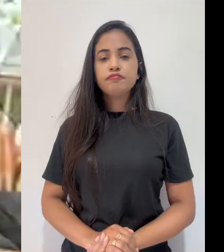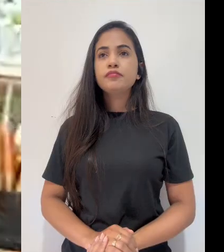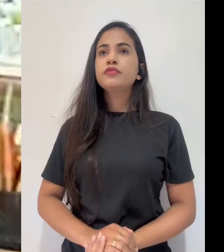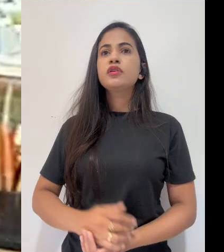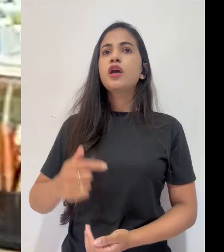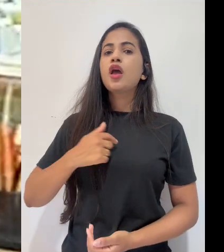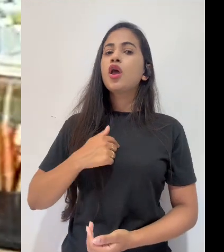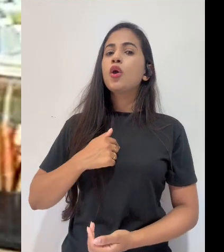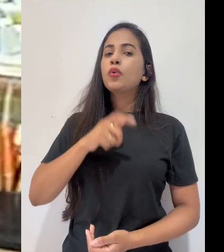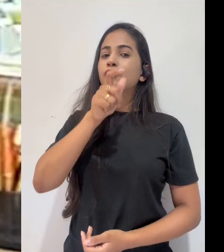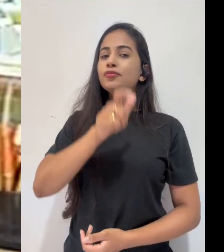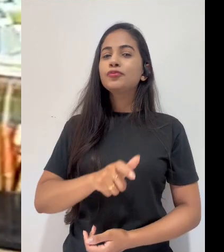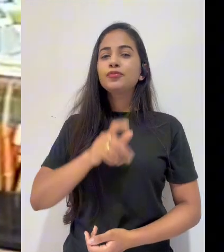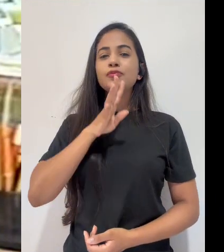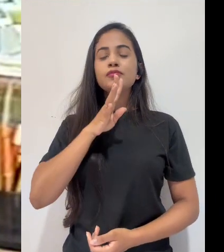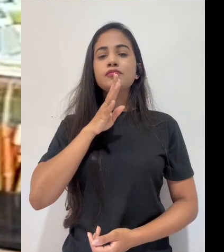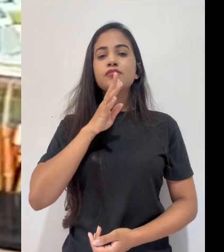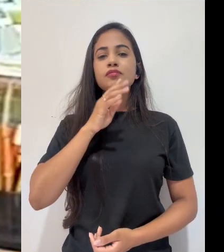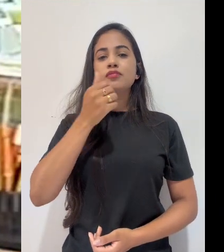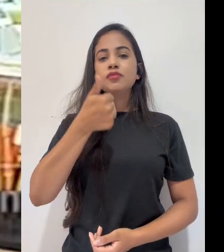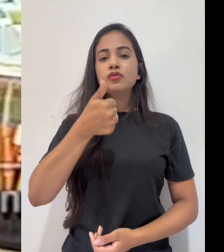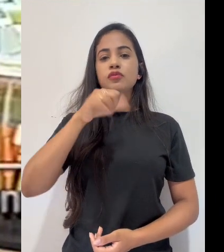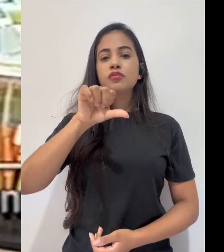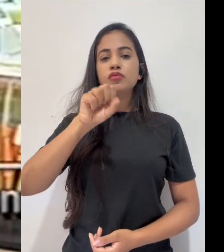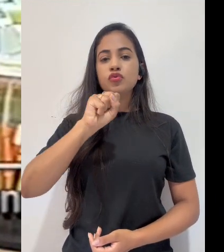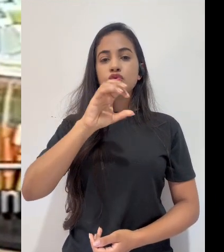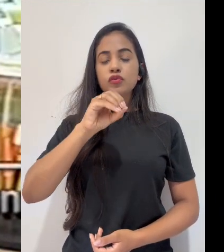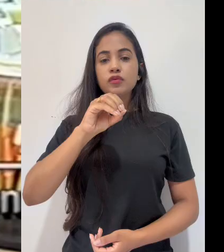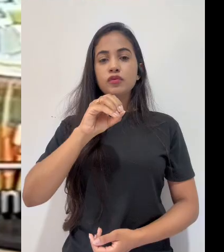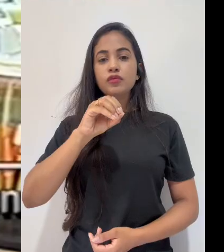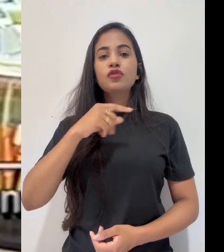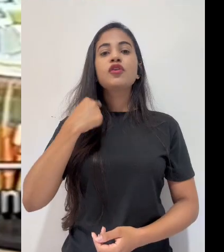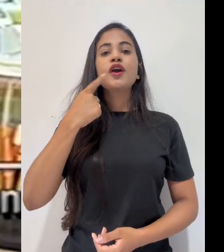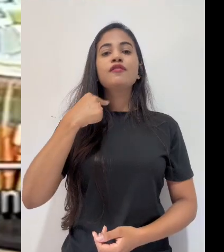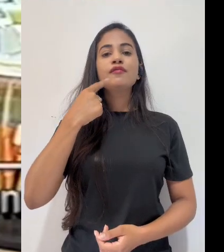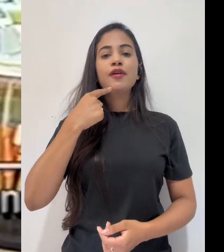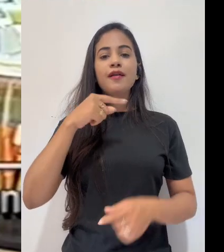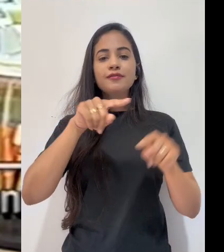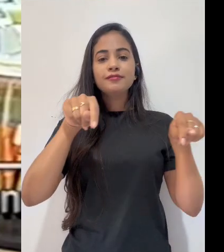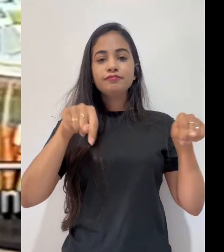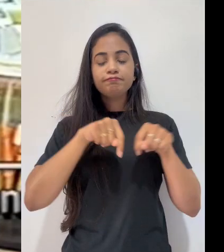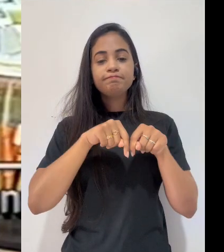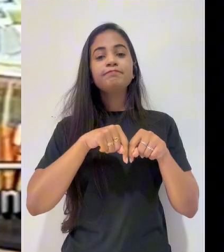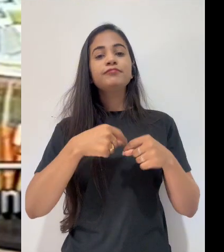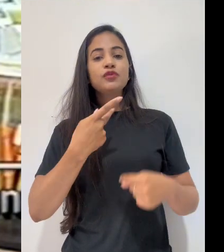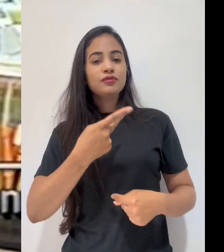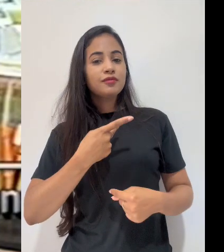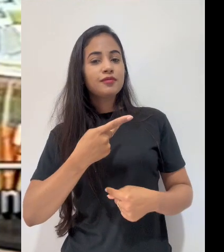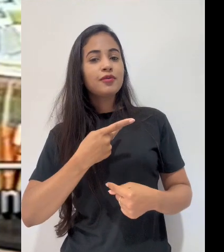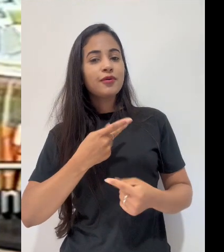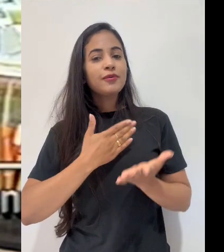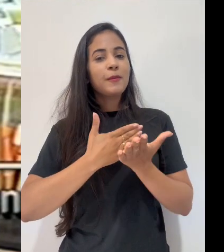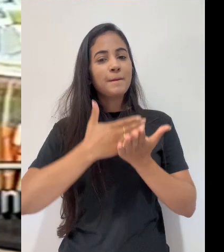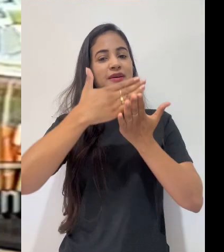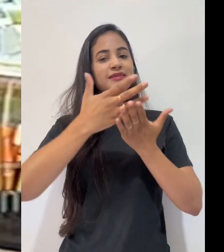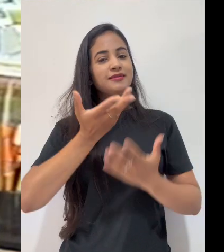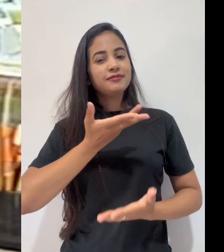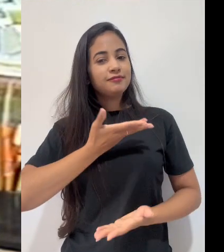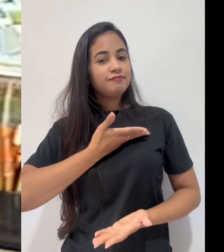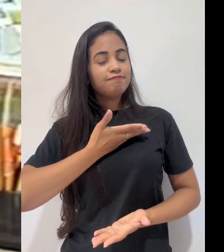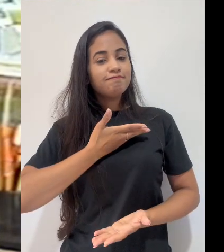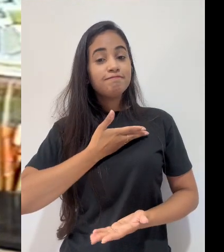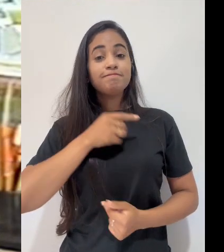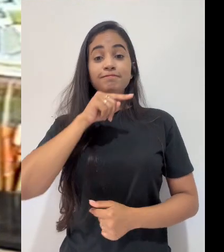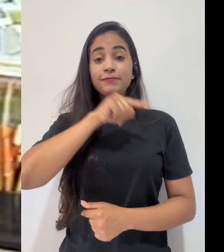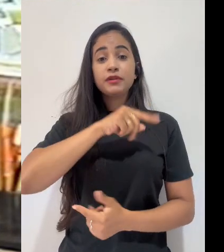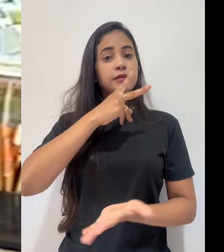Eu conheci o Vicente em 1980, no meu escritório de advocacia, quando ele me procurou, e aí nos tornamos amigos. E já nessa época,